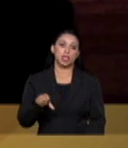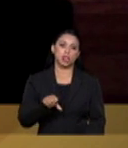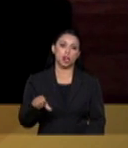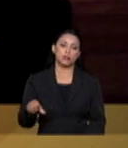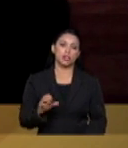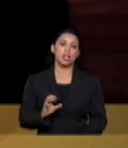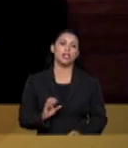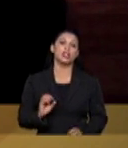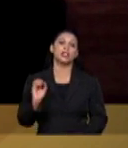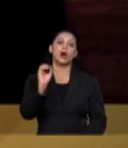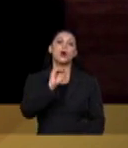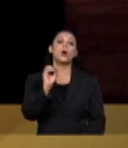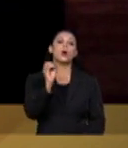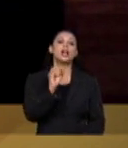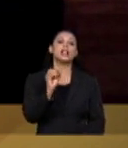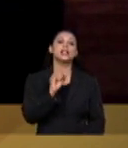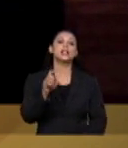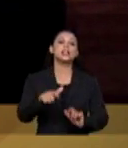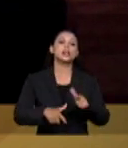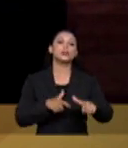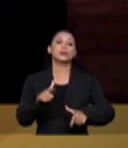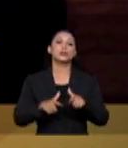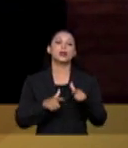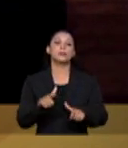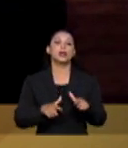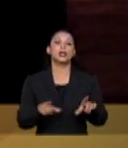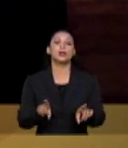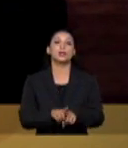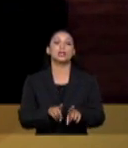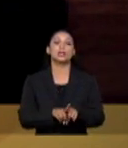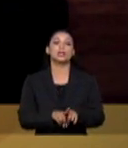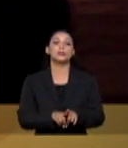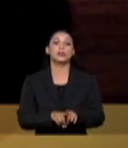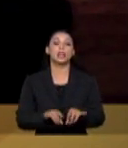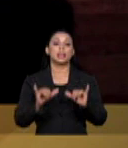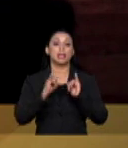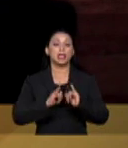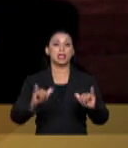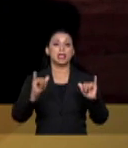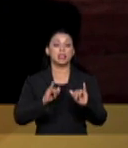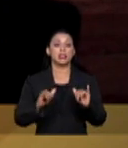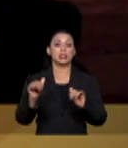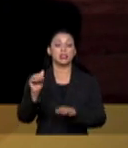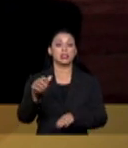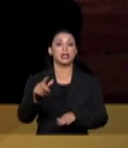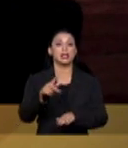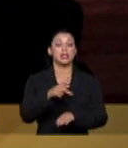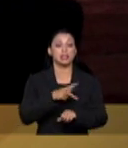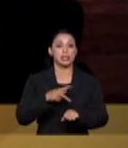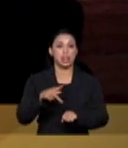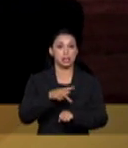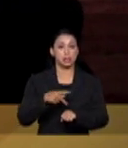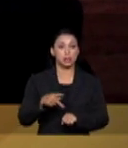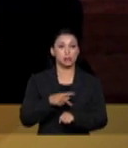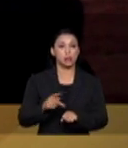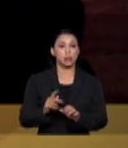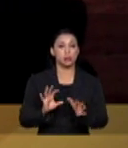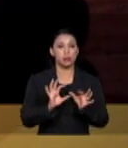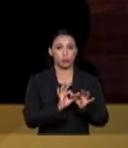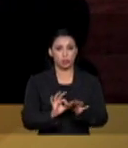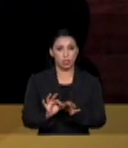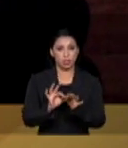internacional do trabalho EA declaração das Nações Unidas sobre os povos indígenas por